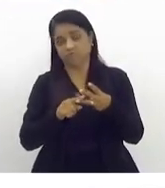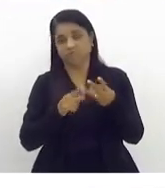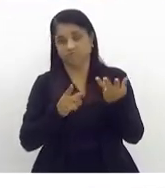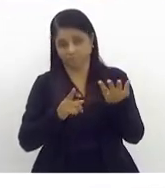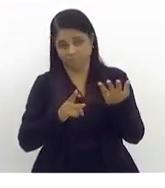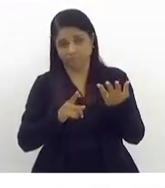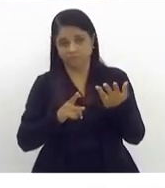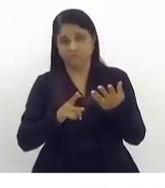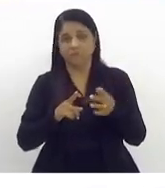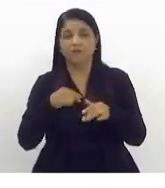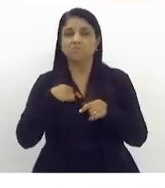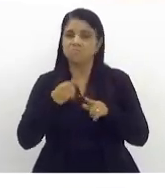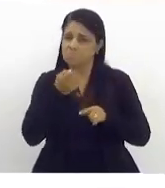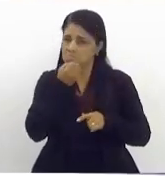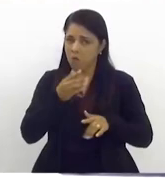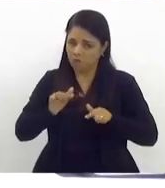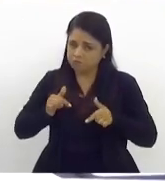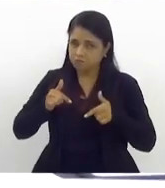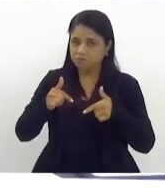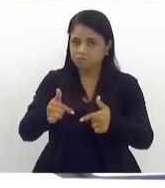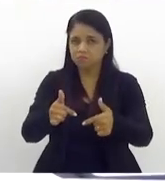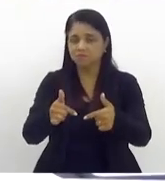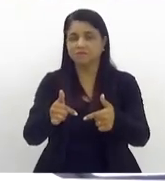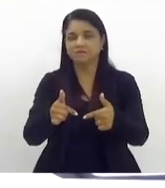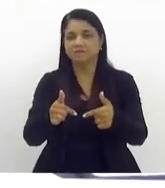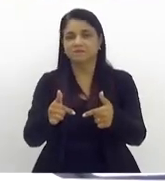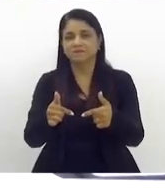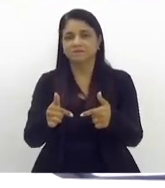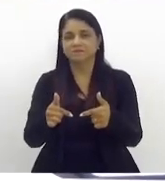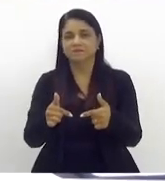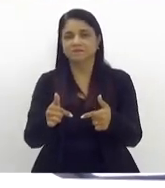iniciativa, estava causando